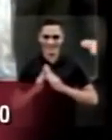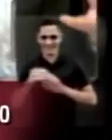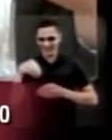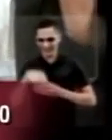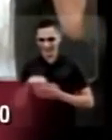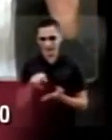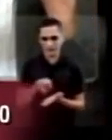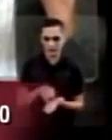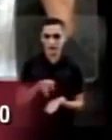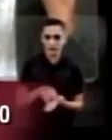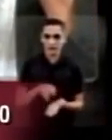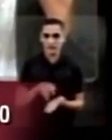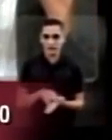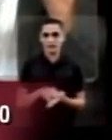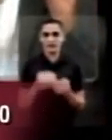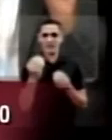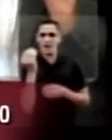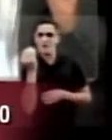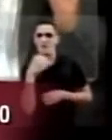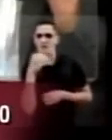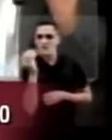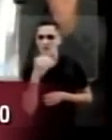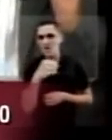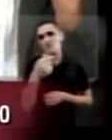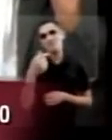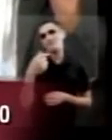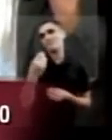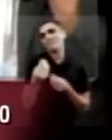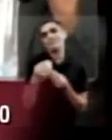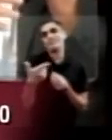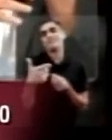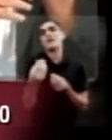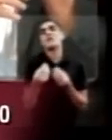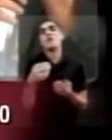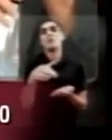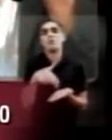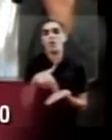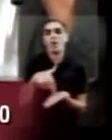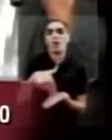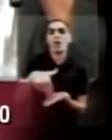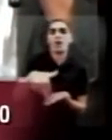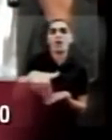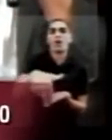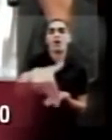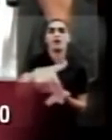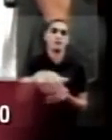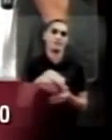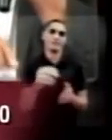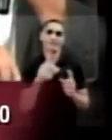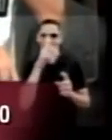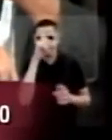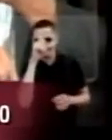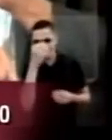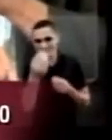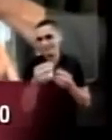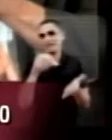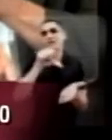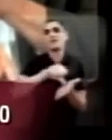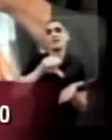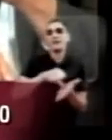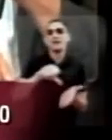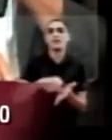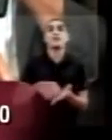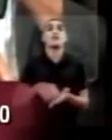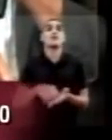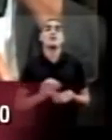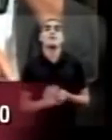ir num lugar que está, só depois que ele tem o sintoma, tudo que ele vai. Mas ele já pode ser imune. Então, o